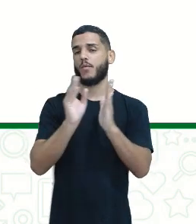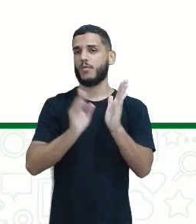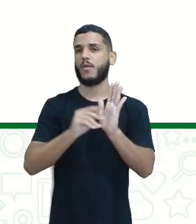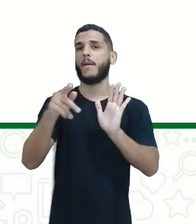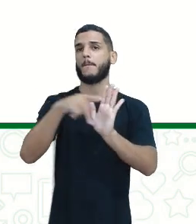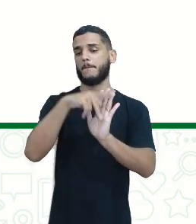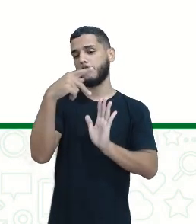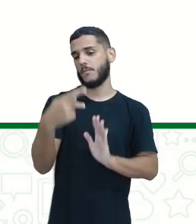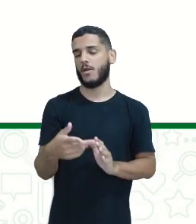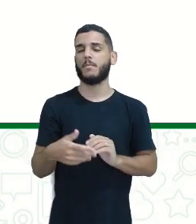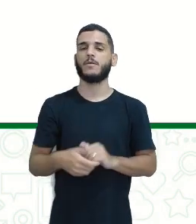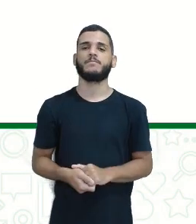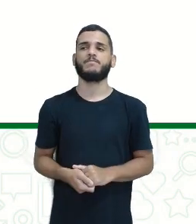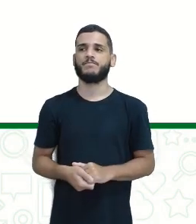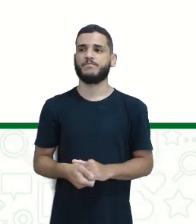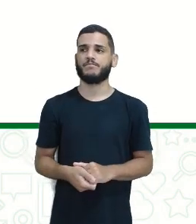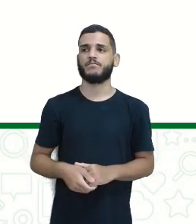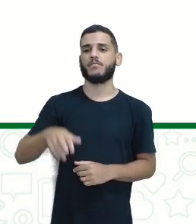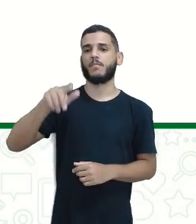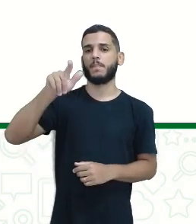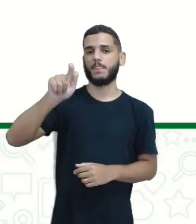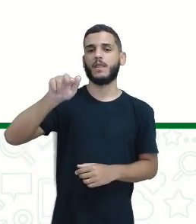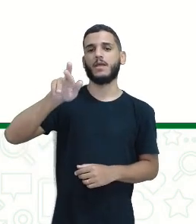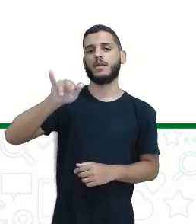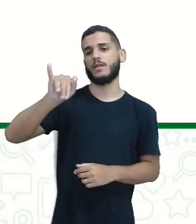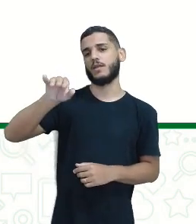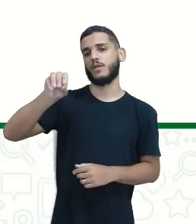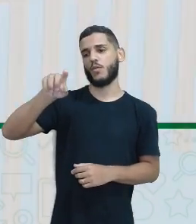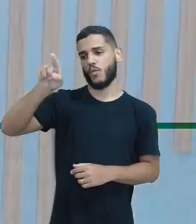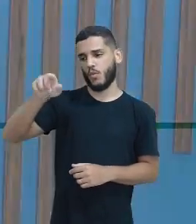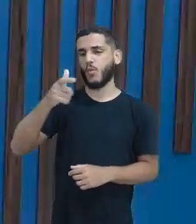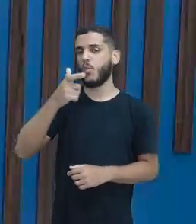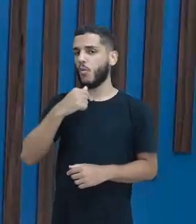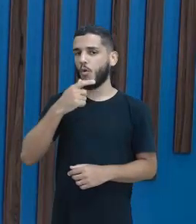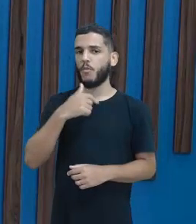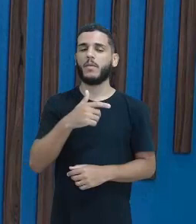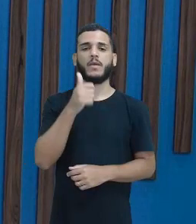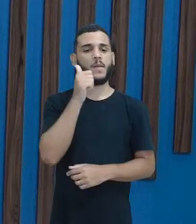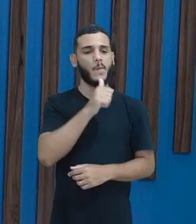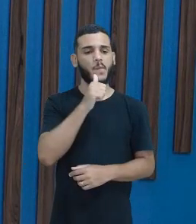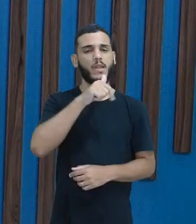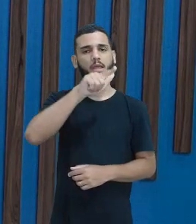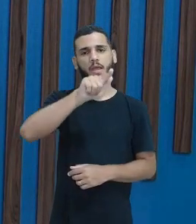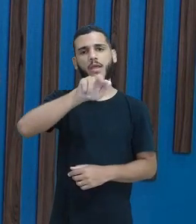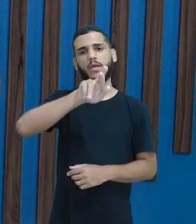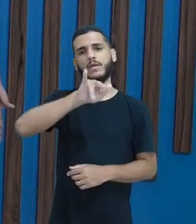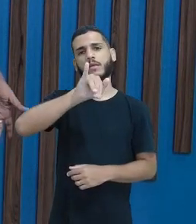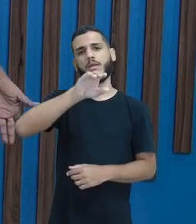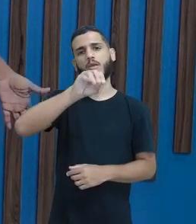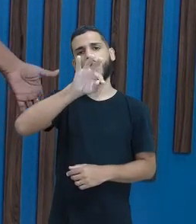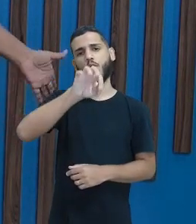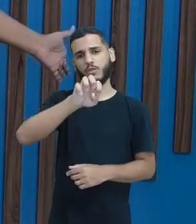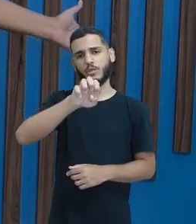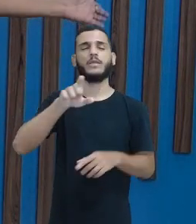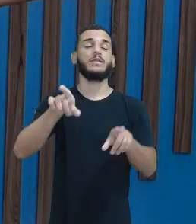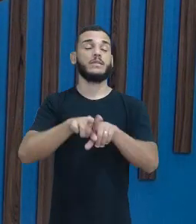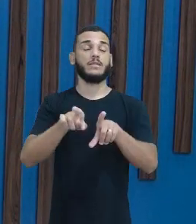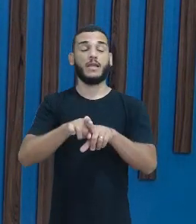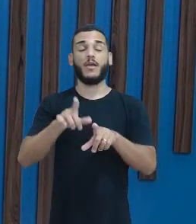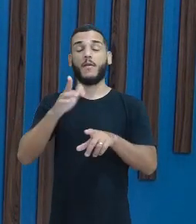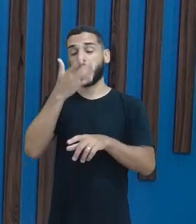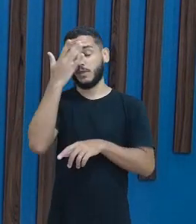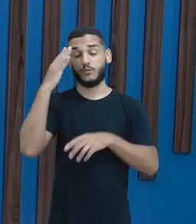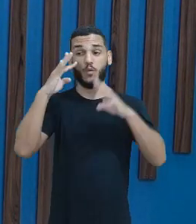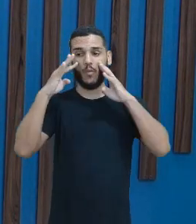próprios. O griot e a griote, ele chama a atenção por onde ele está passando, ele está levando história